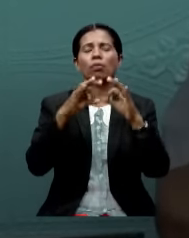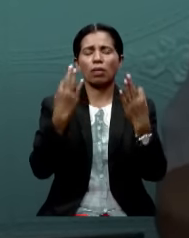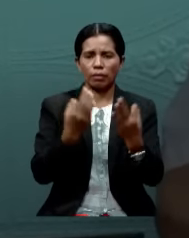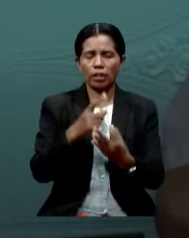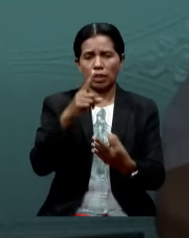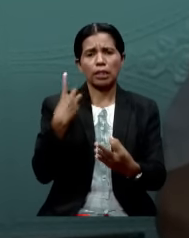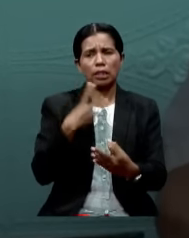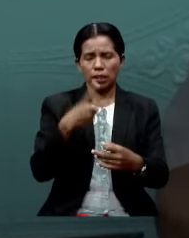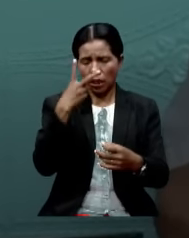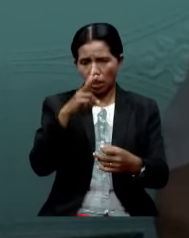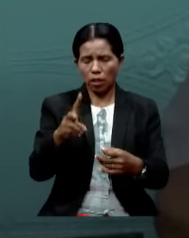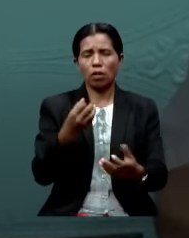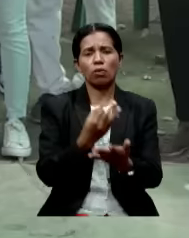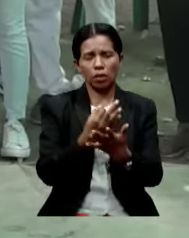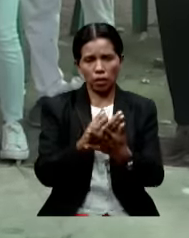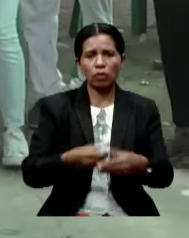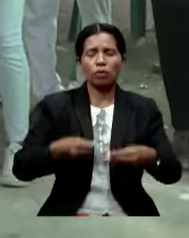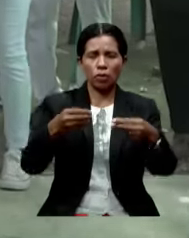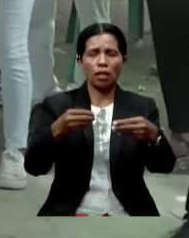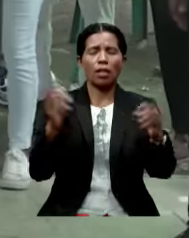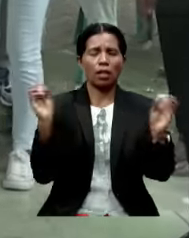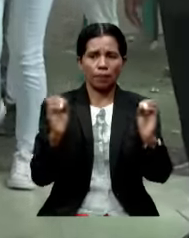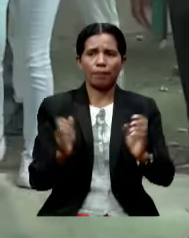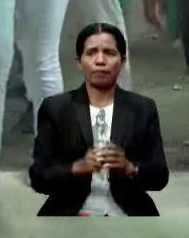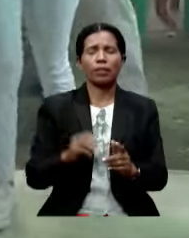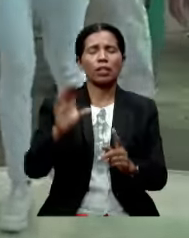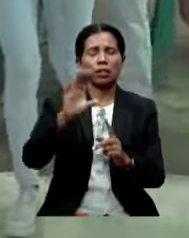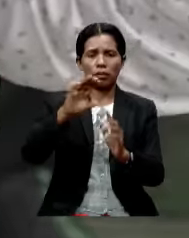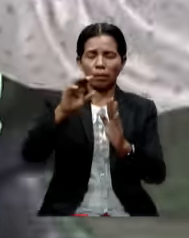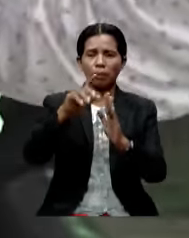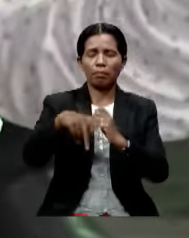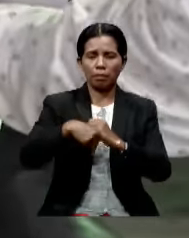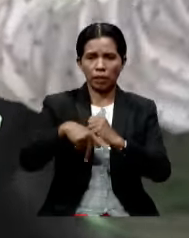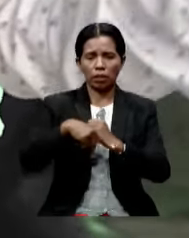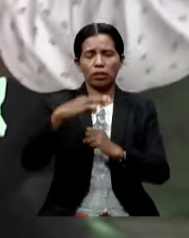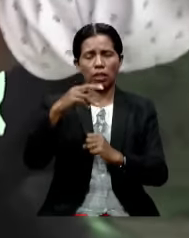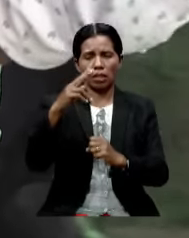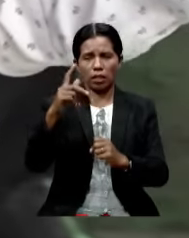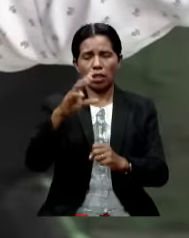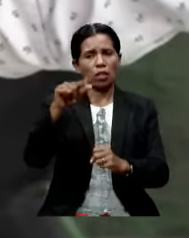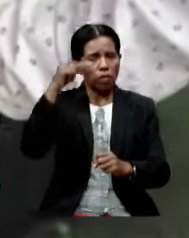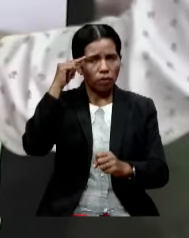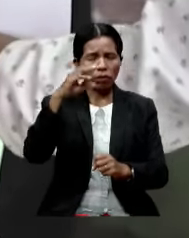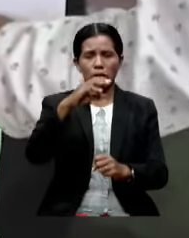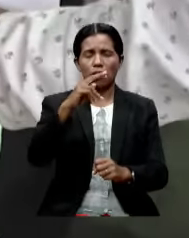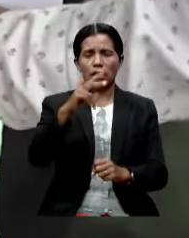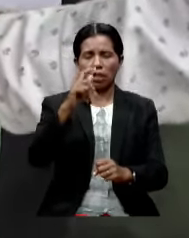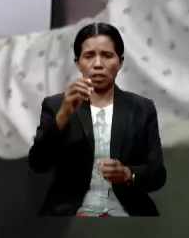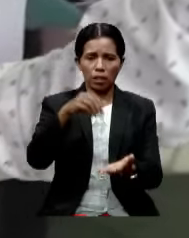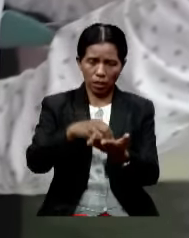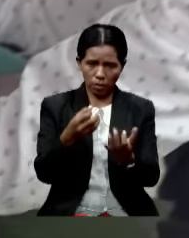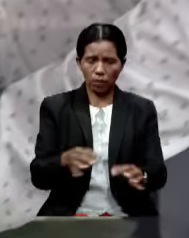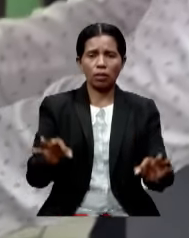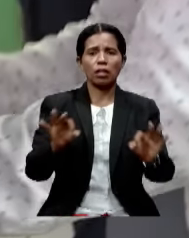se hare tok osan e baru ni kala. Chefe bancada CNRT hatutang governação CNRT se tau prioridade